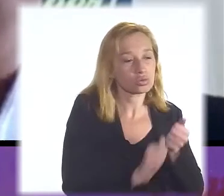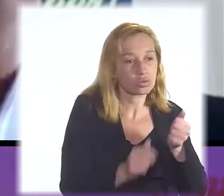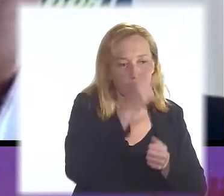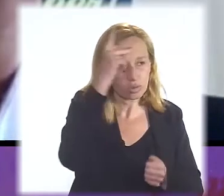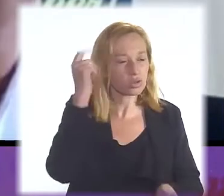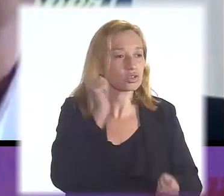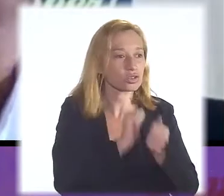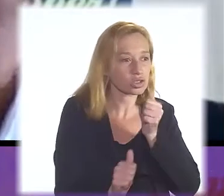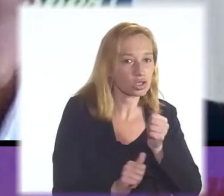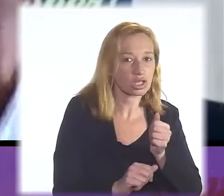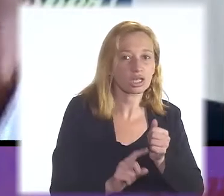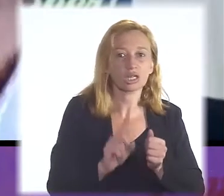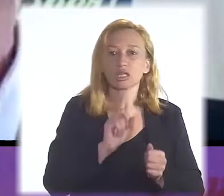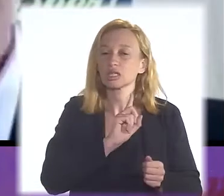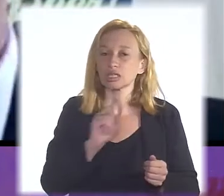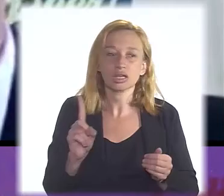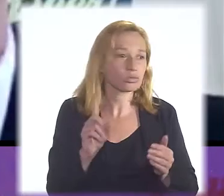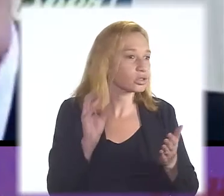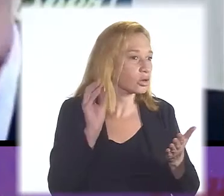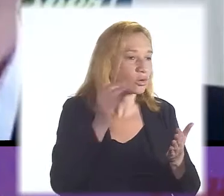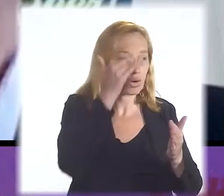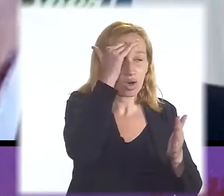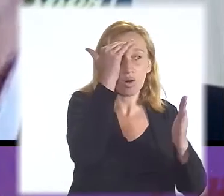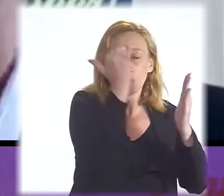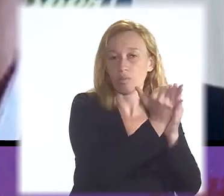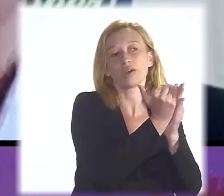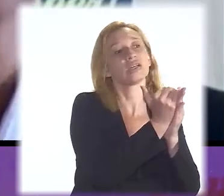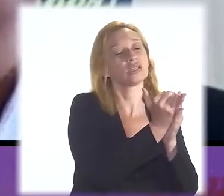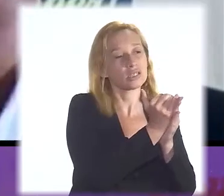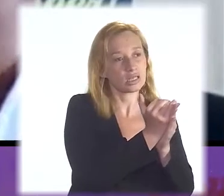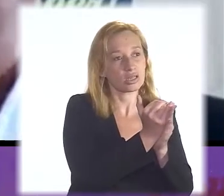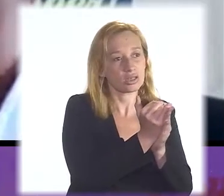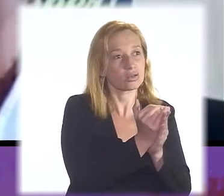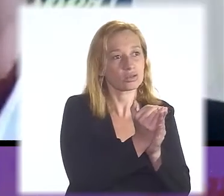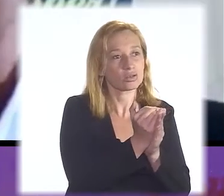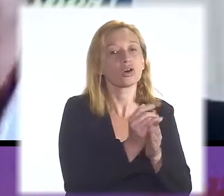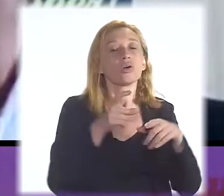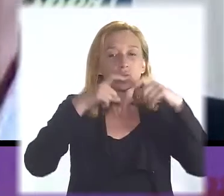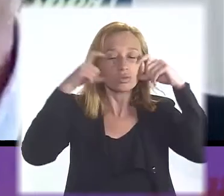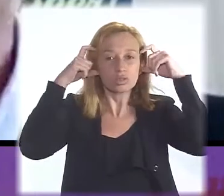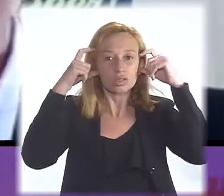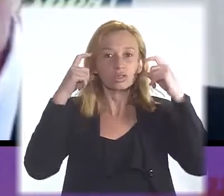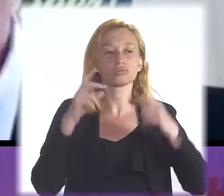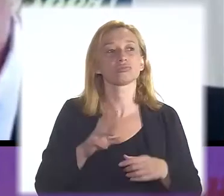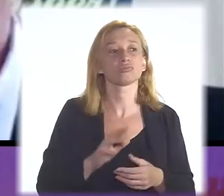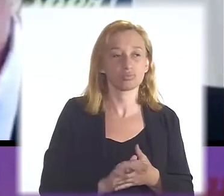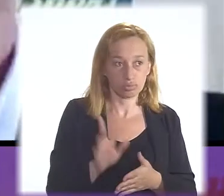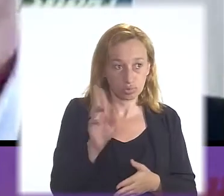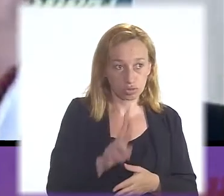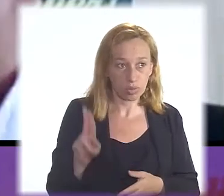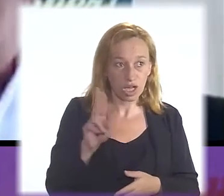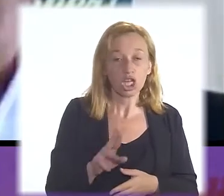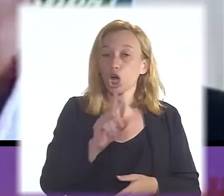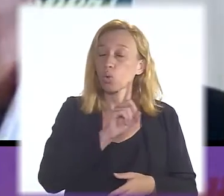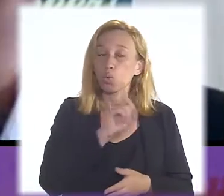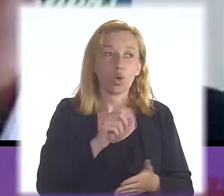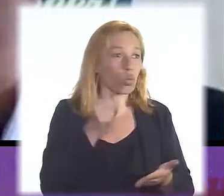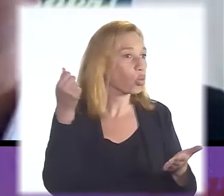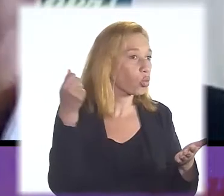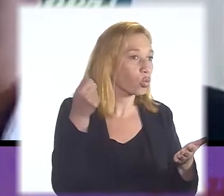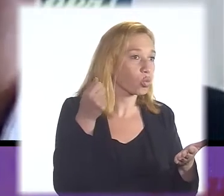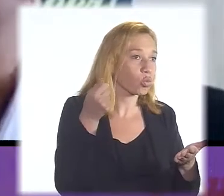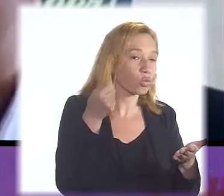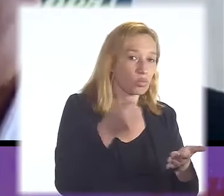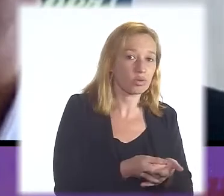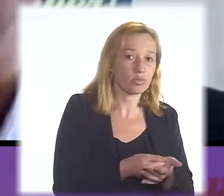comissões técnicas que estão desrespeitando o protocolo médico, como a utilização de máscara no banco de reservas, o não